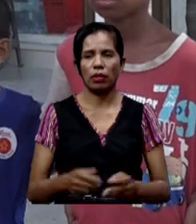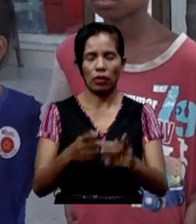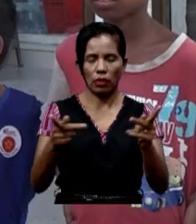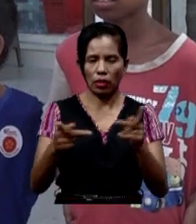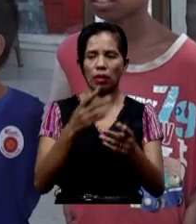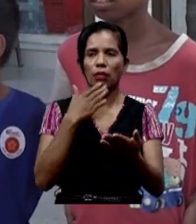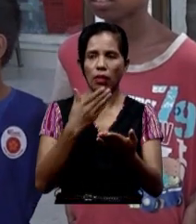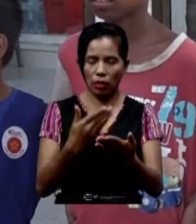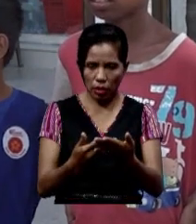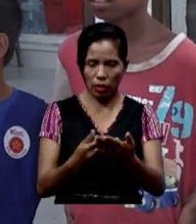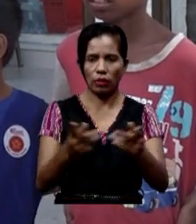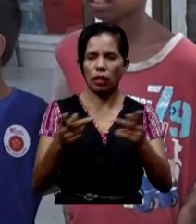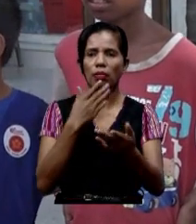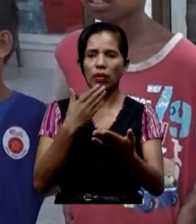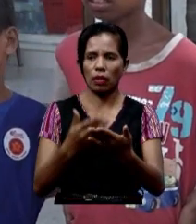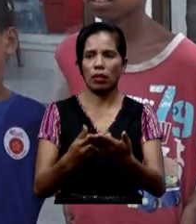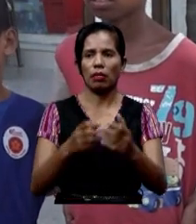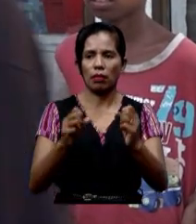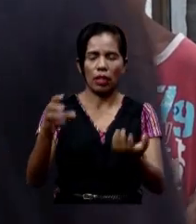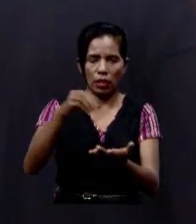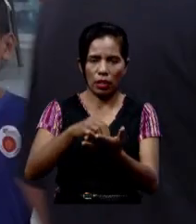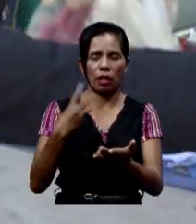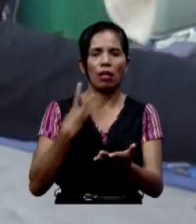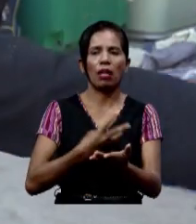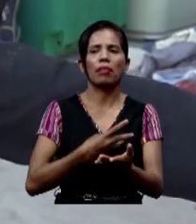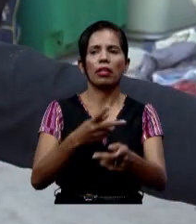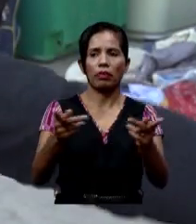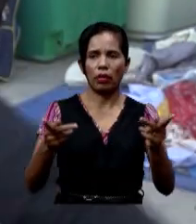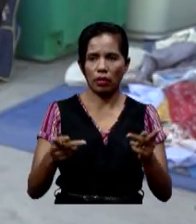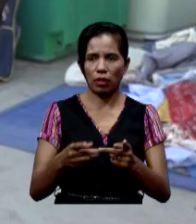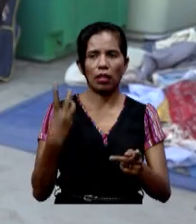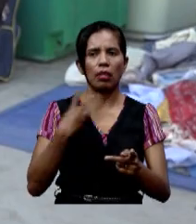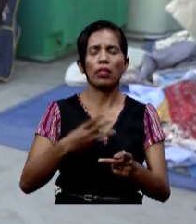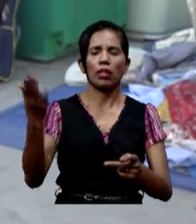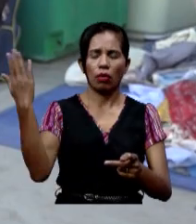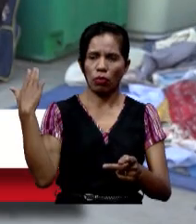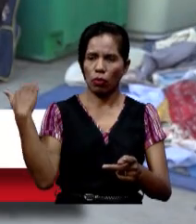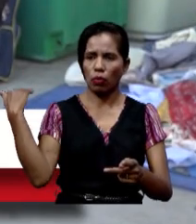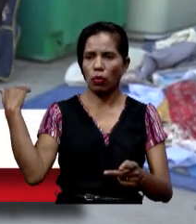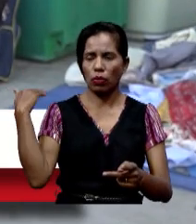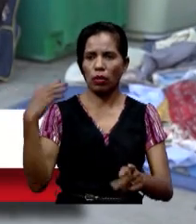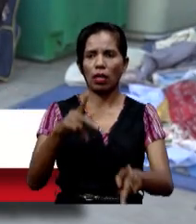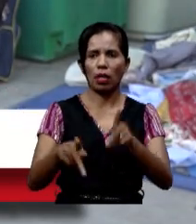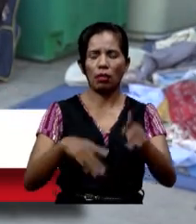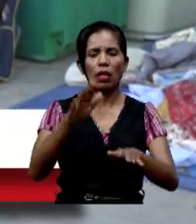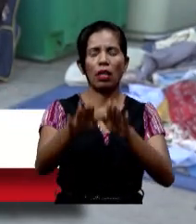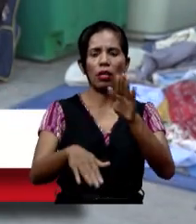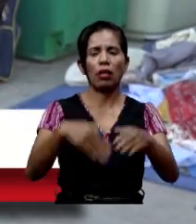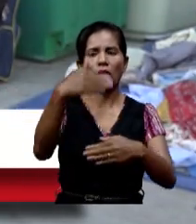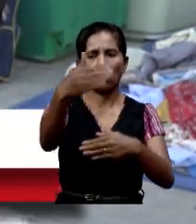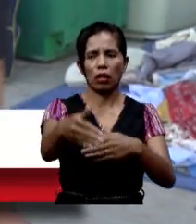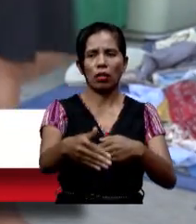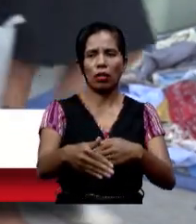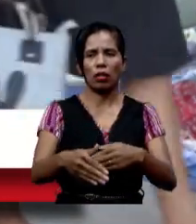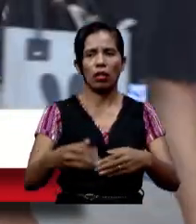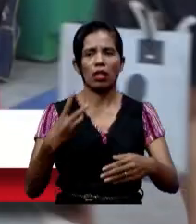guru, fating nebe make dia atau nebe le tau ami fating ida. Ami iha kotuk nene tenya maluk lao hela iha oi. Tenya maluk lao